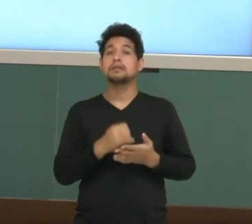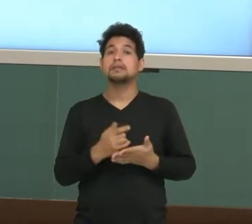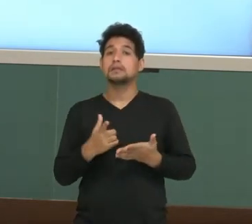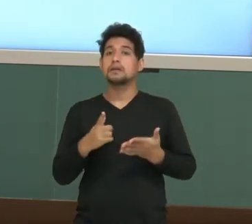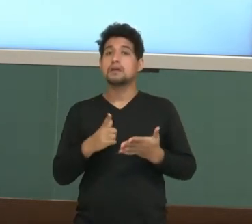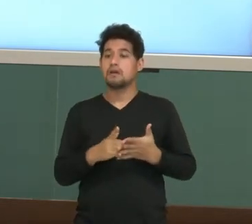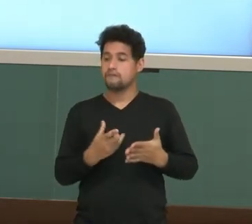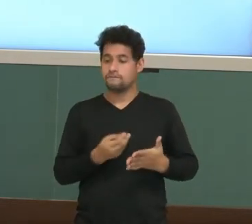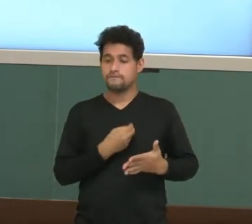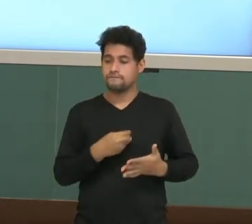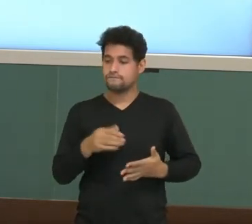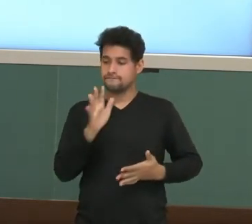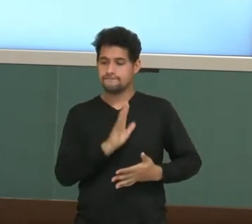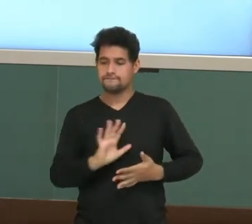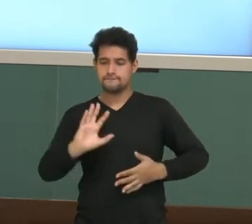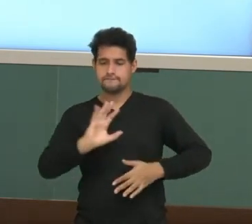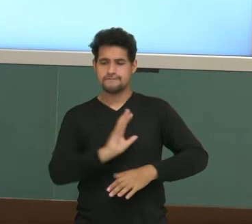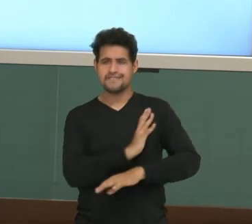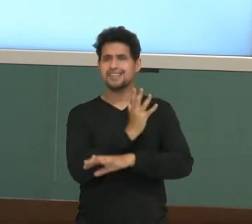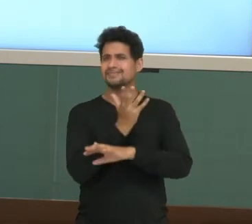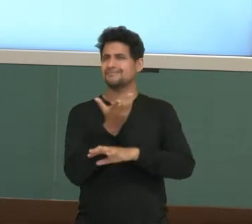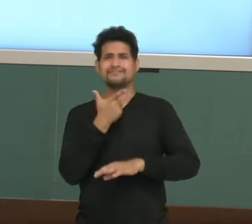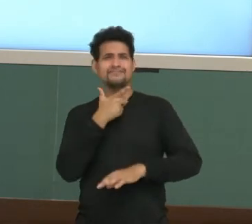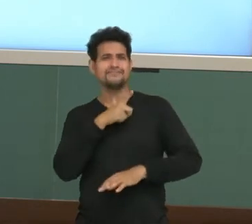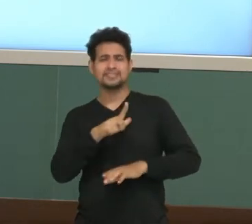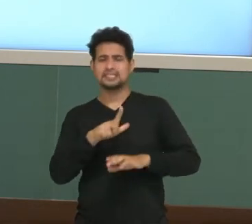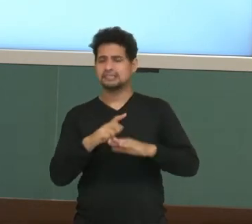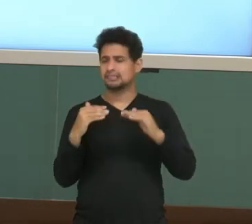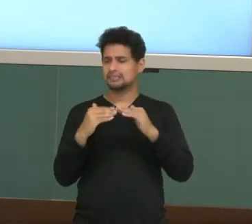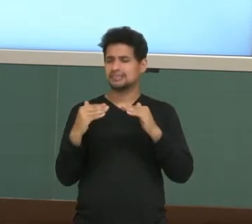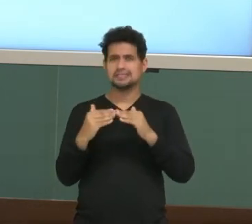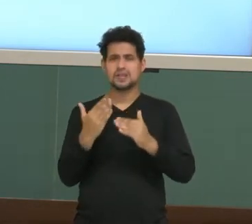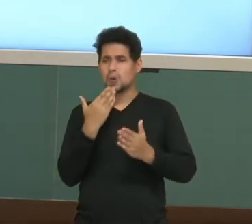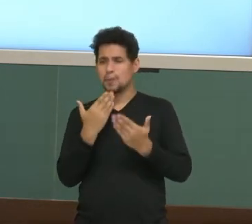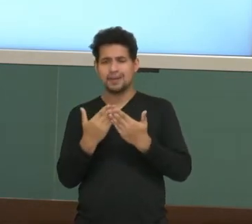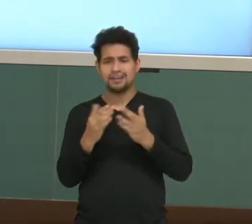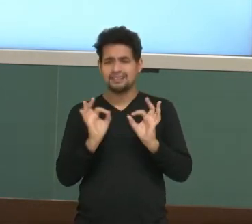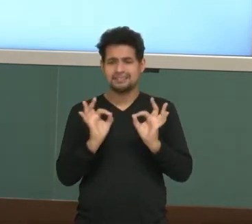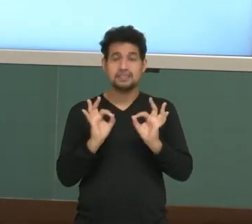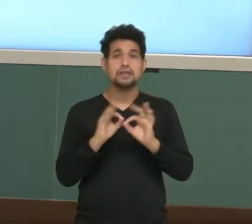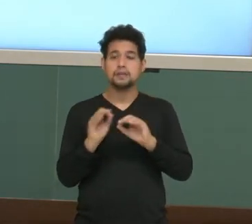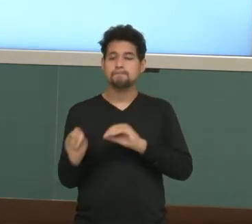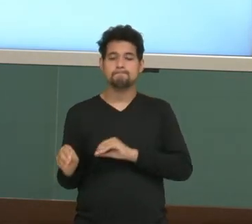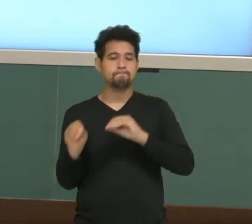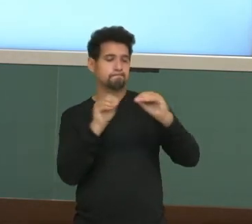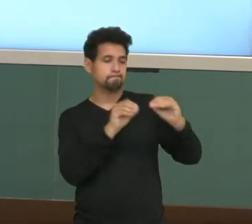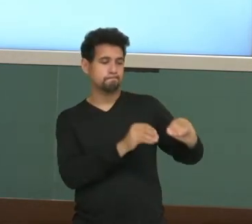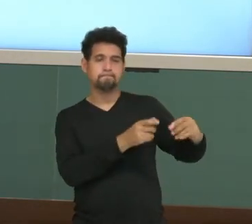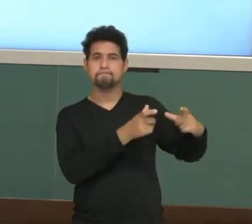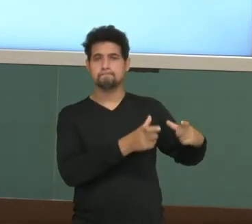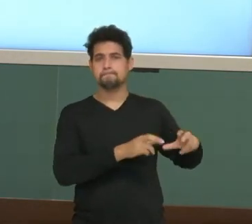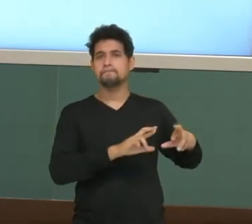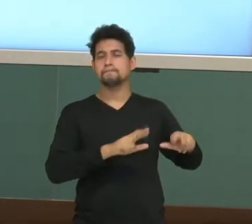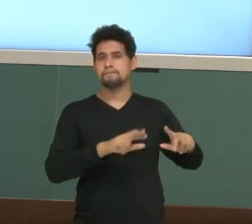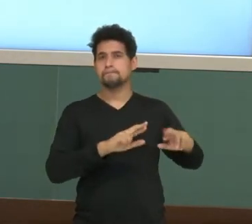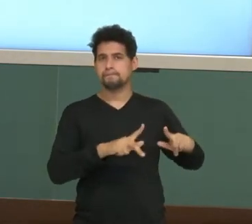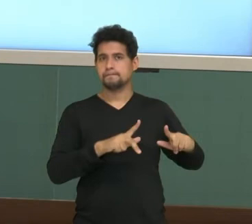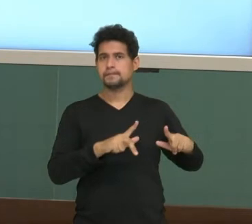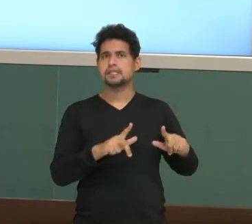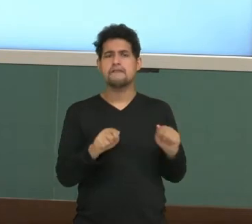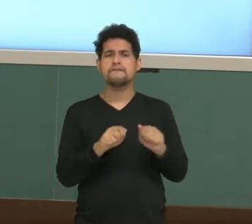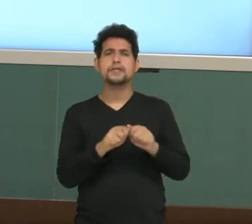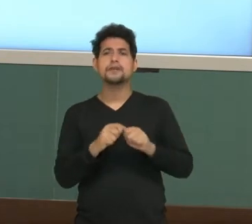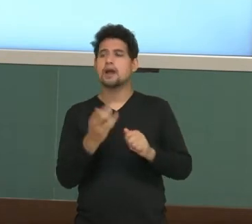seu habitat natural já não conseguia lhe conferir mais alimentação, acabaram migrando para outras áreas, acabaram